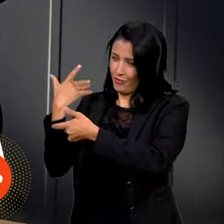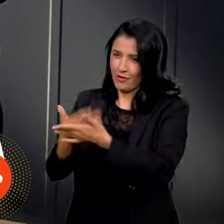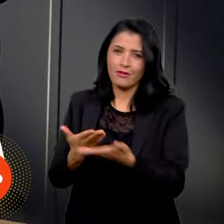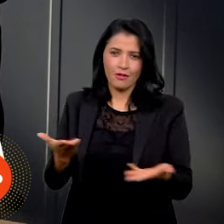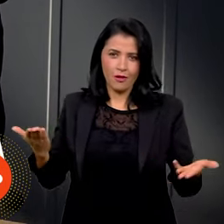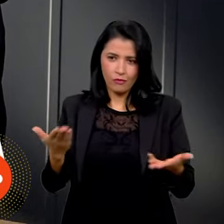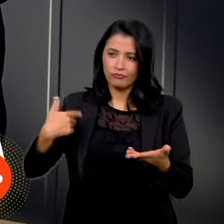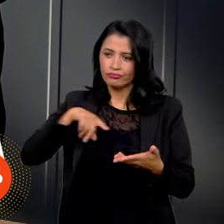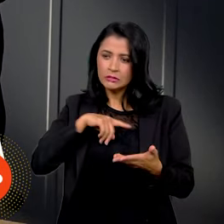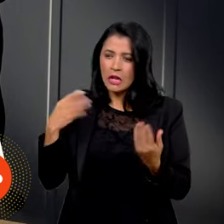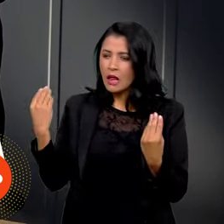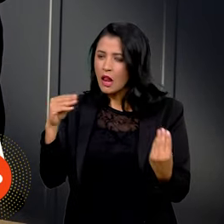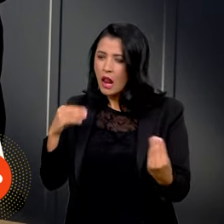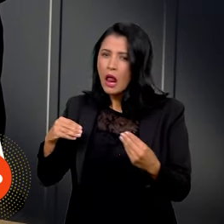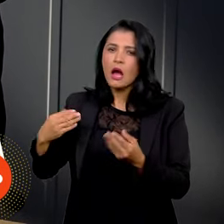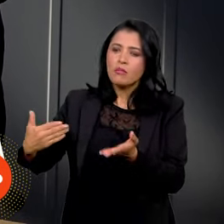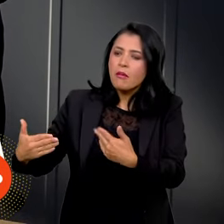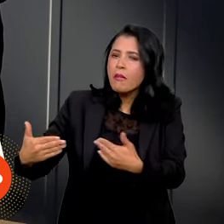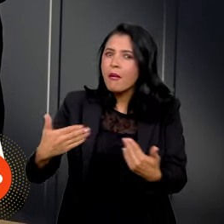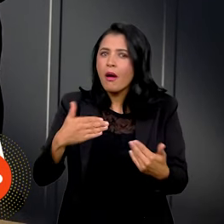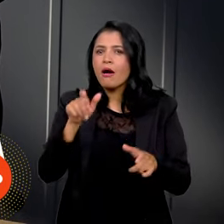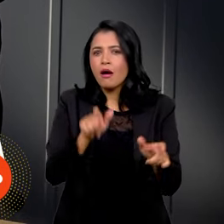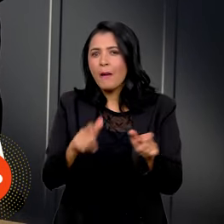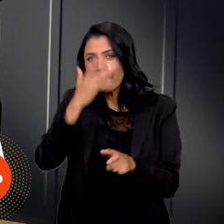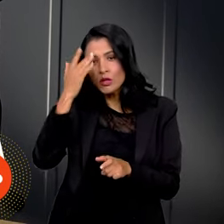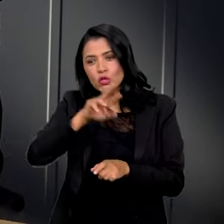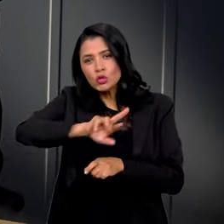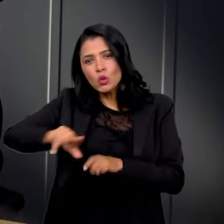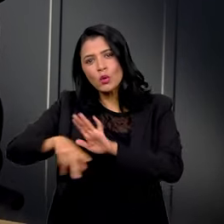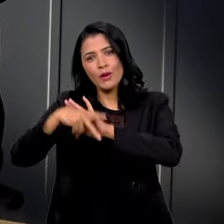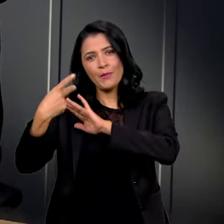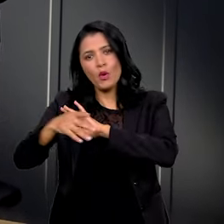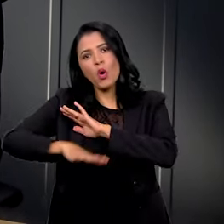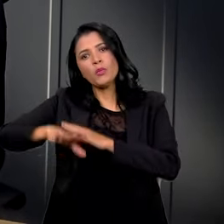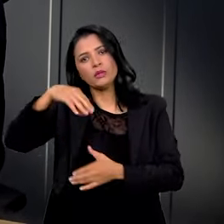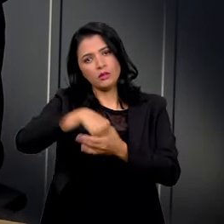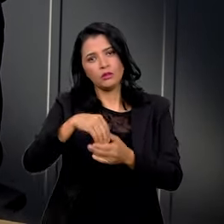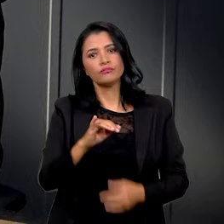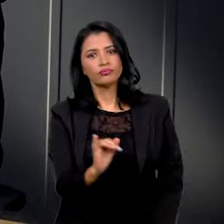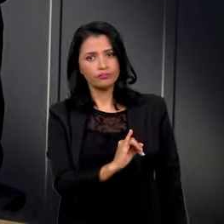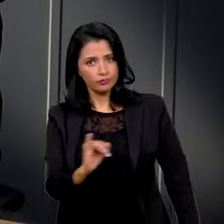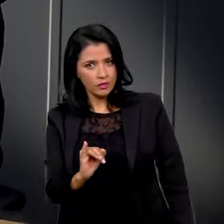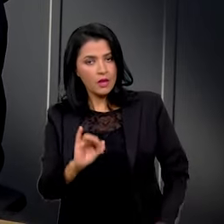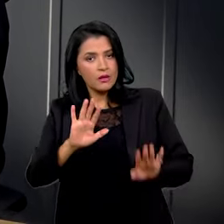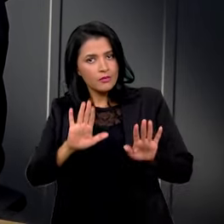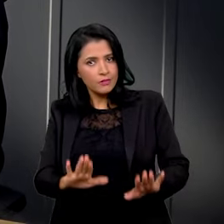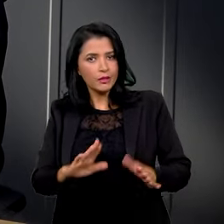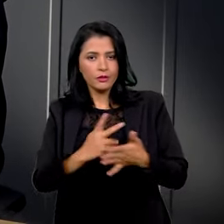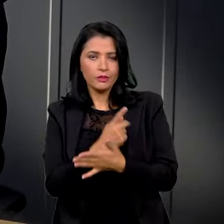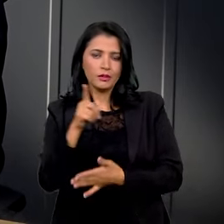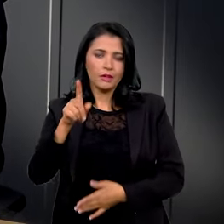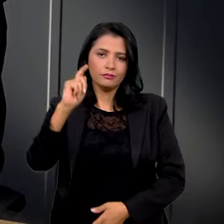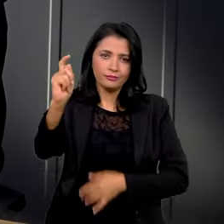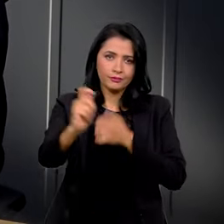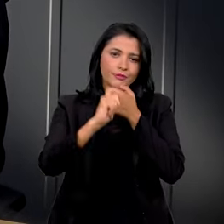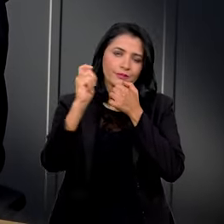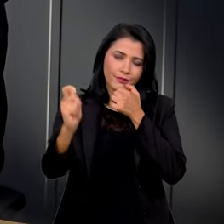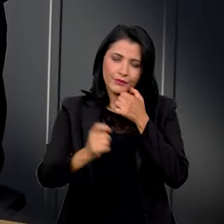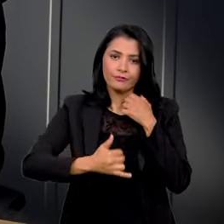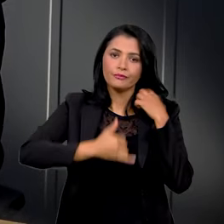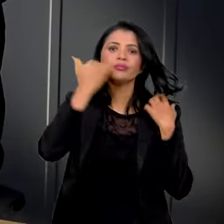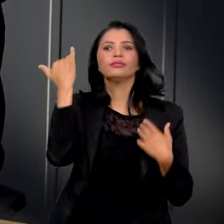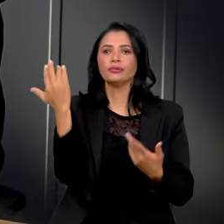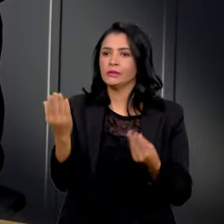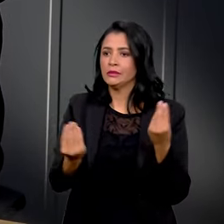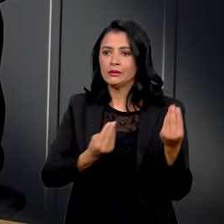constituindo dialogando com as diversas eh atores e atrizes que compõem essa instituição mas com a situação do Rio Grande do Sul né uma